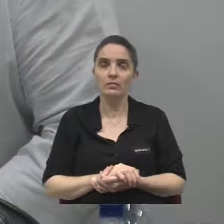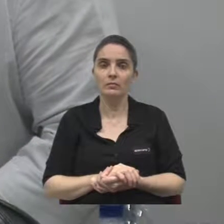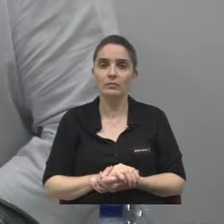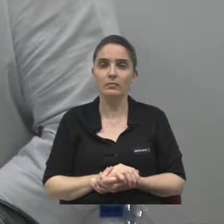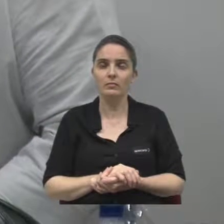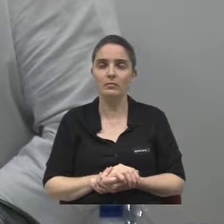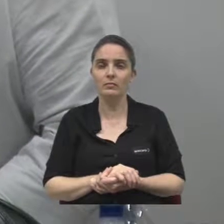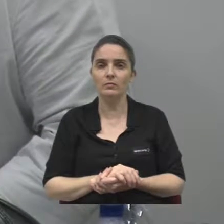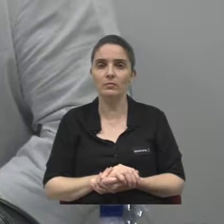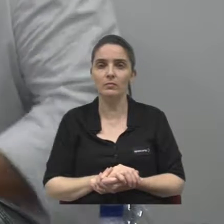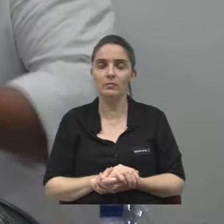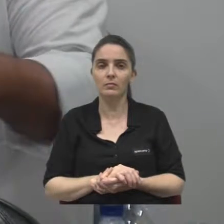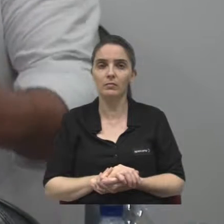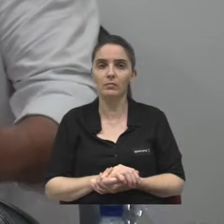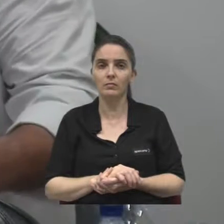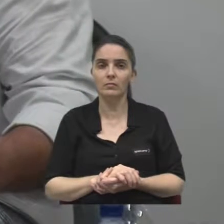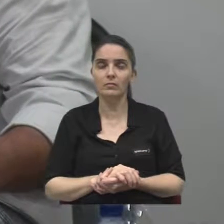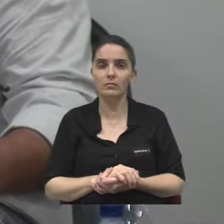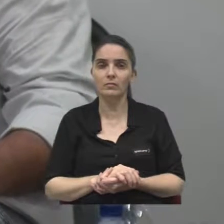do